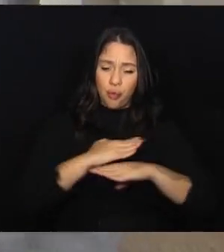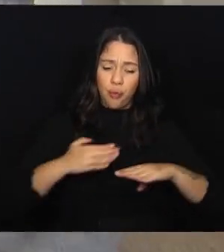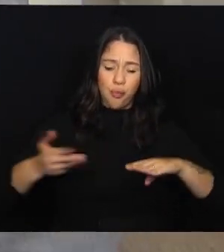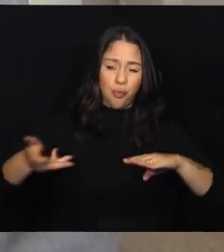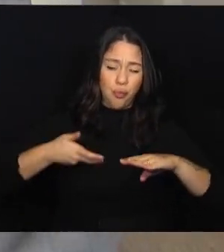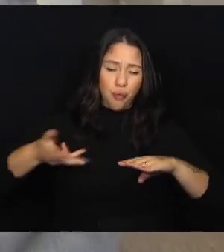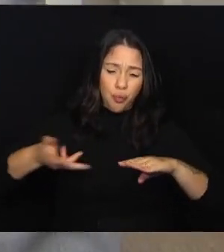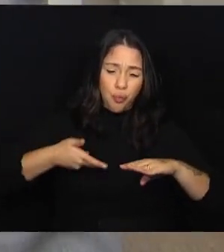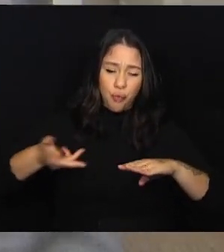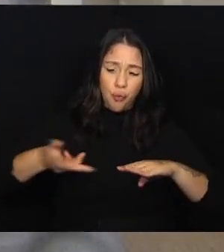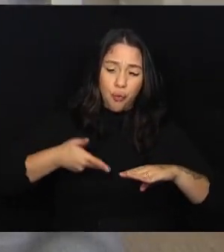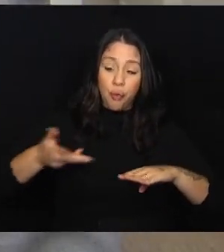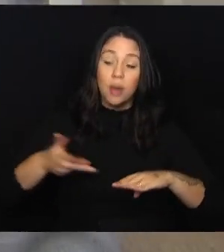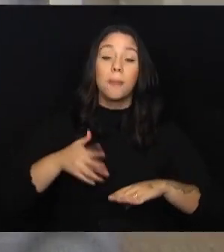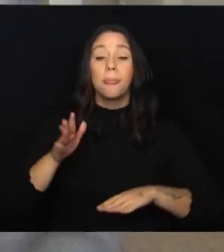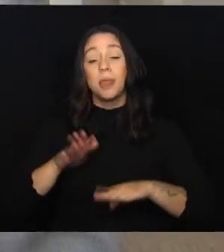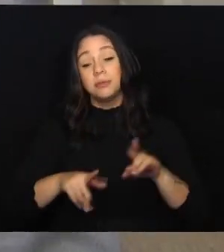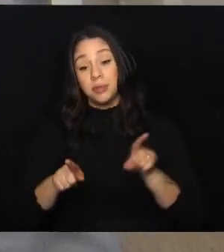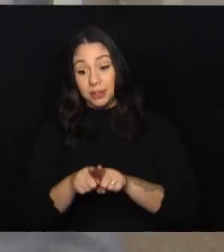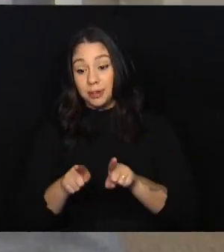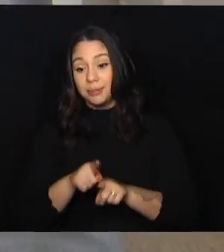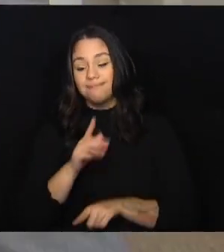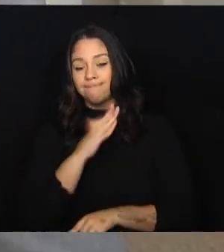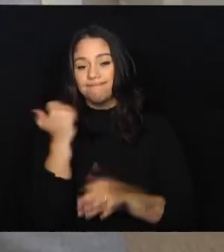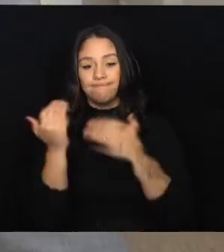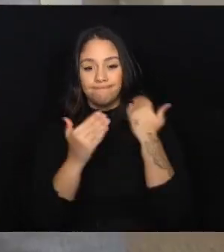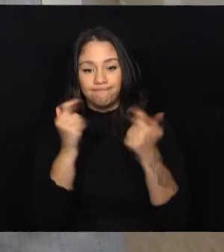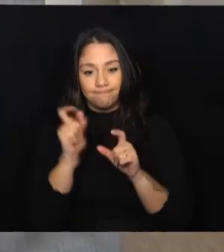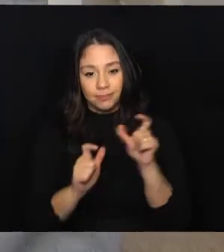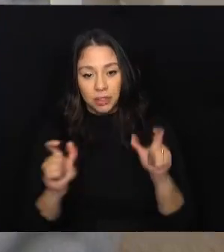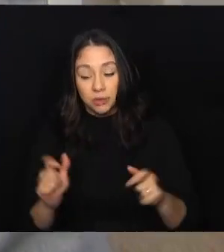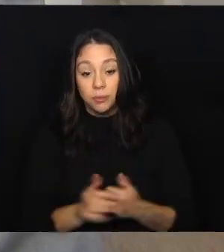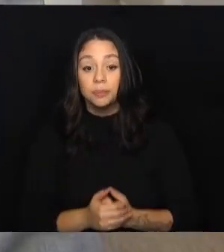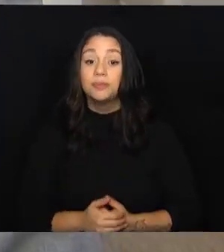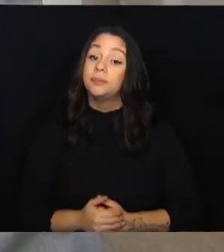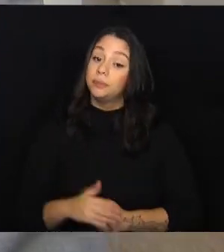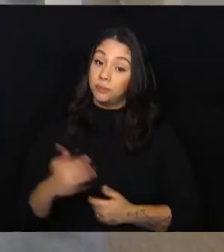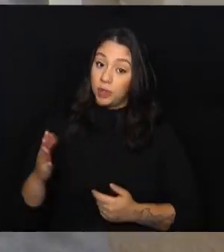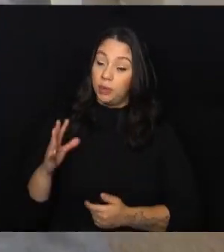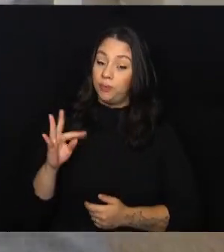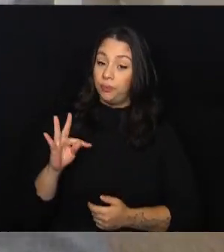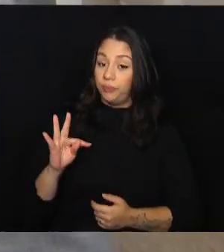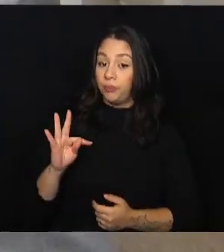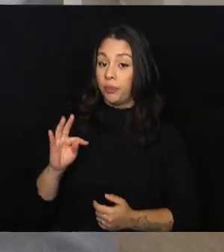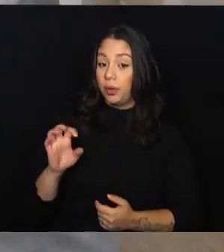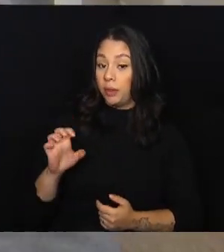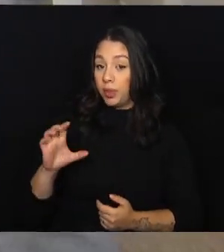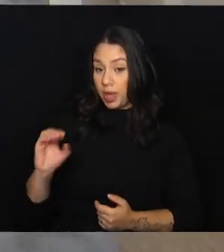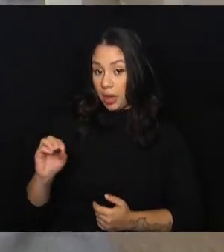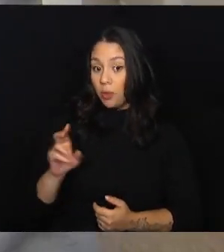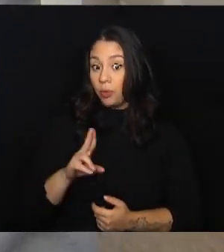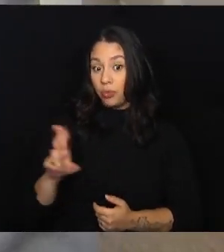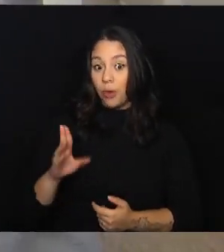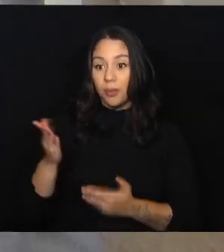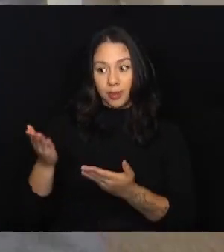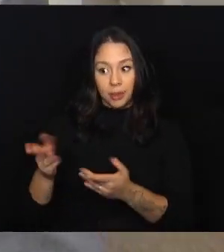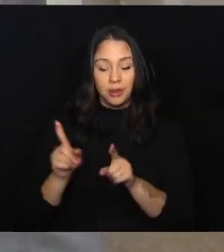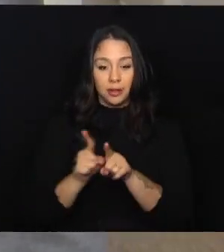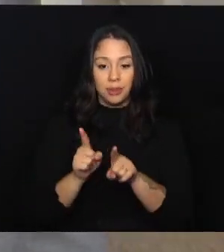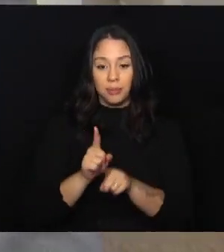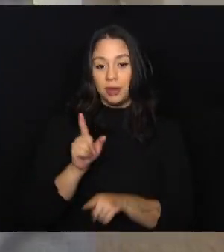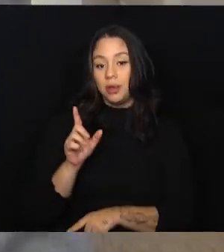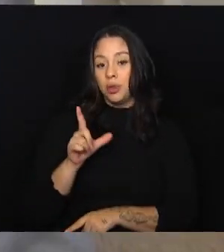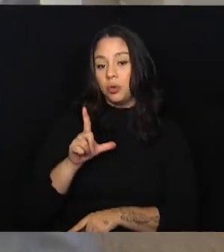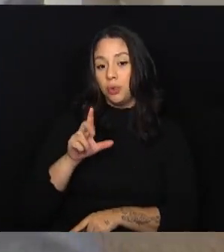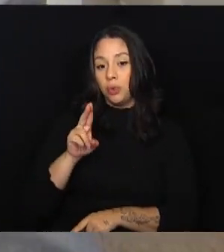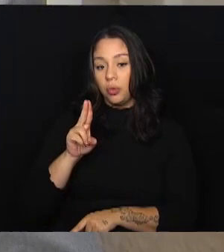né com veículos de alta velocidade muitos estavam vindo a óbito e com essa demanda Capitão Teo da polícia rodoviária tem que falar